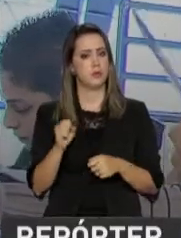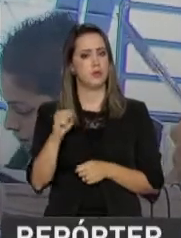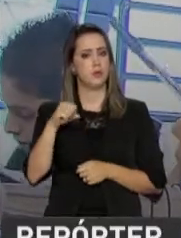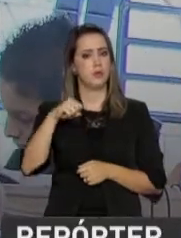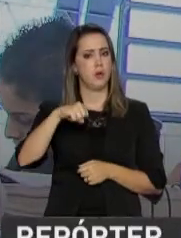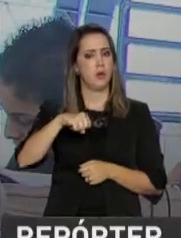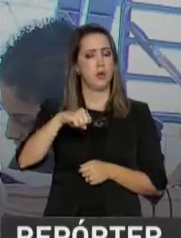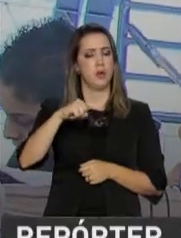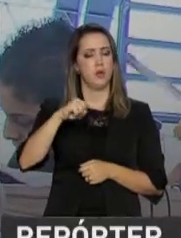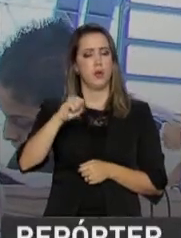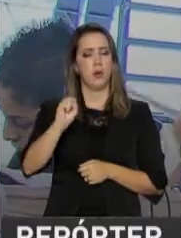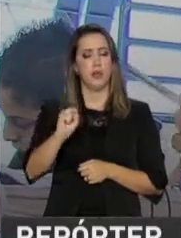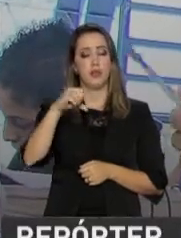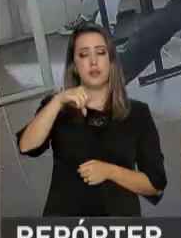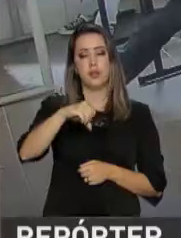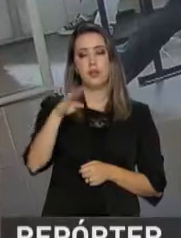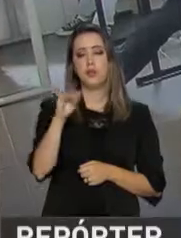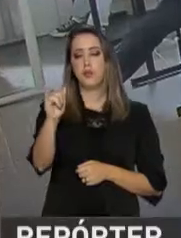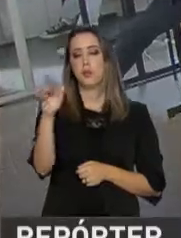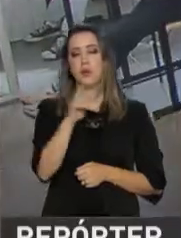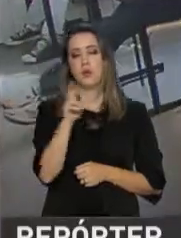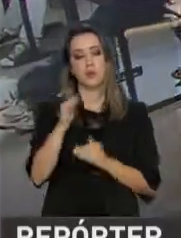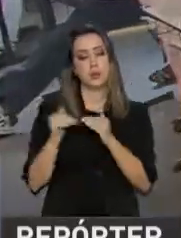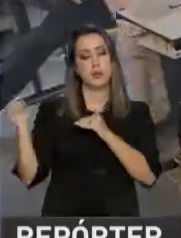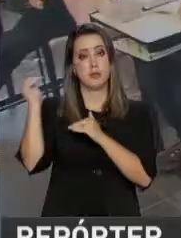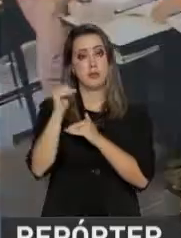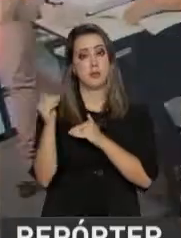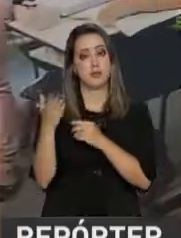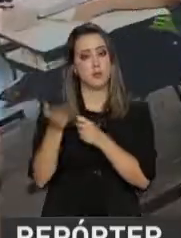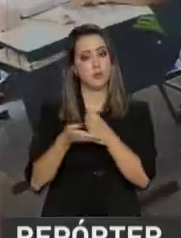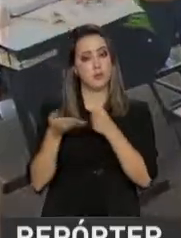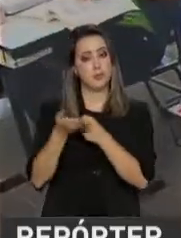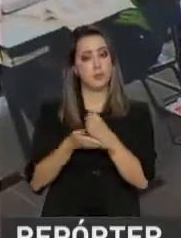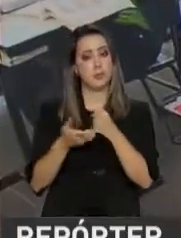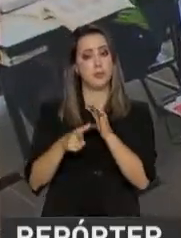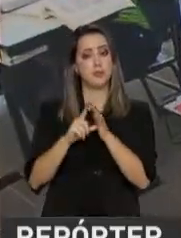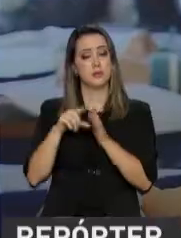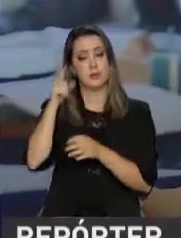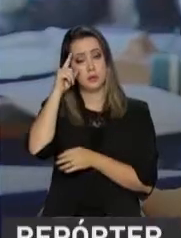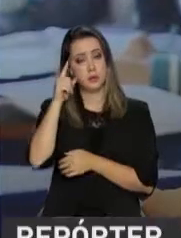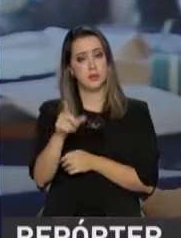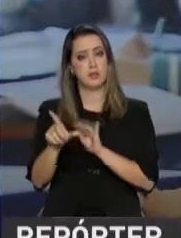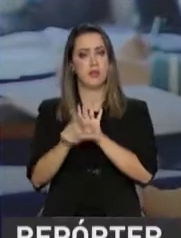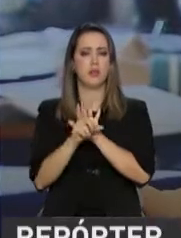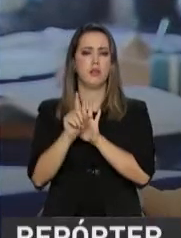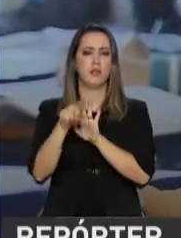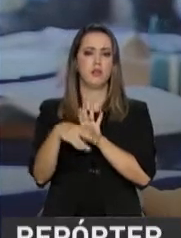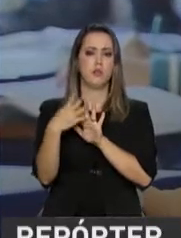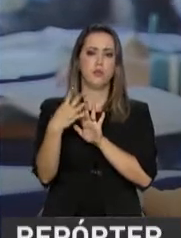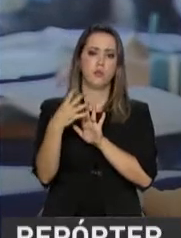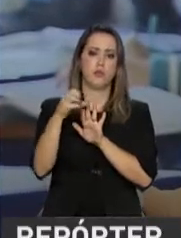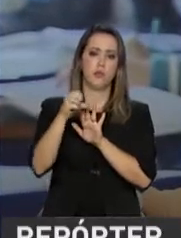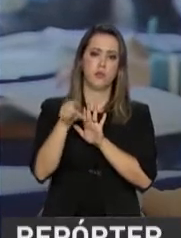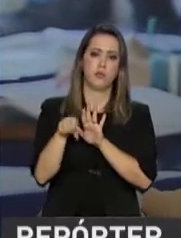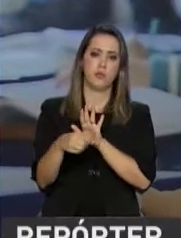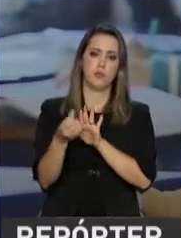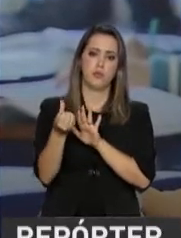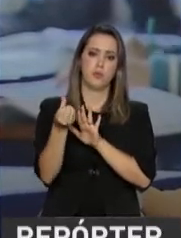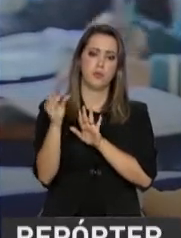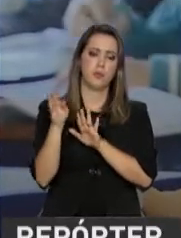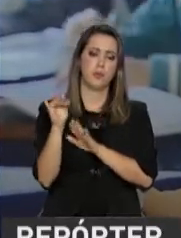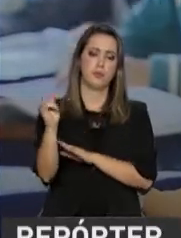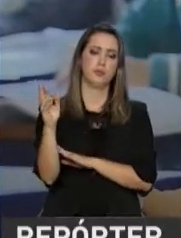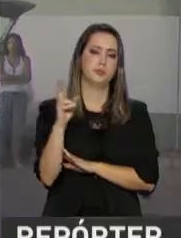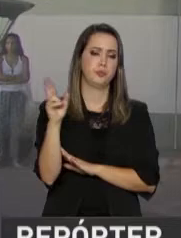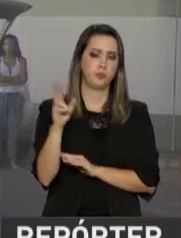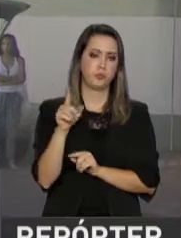89 bilhões de reais bem acima do mínimo estabelecido por lei que é de 49 bilhões e 600 milhões